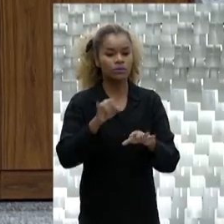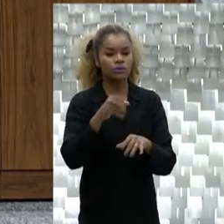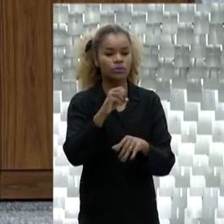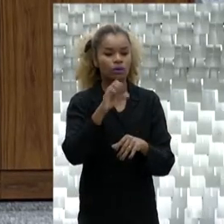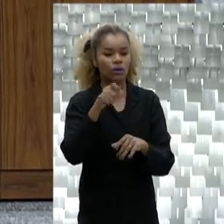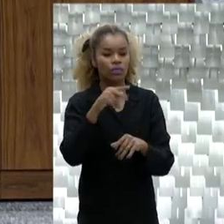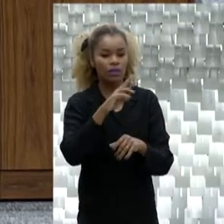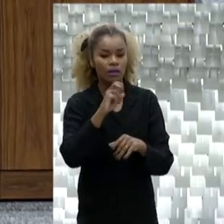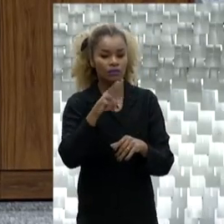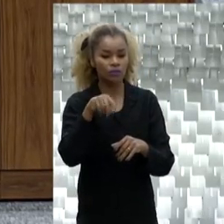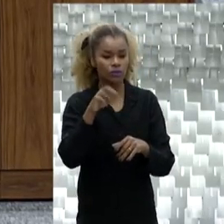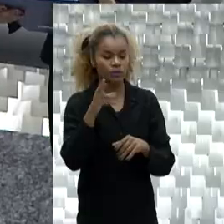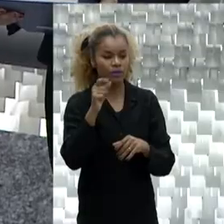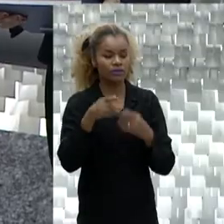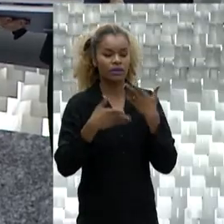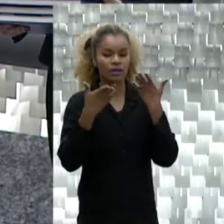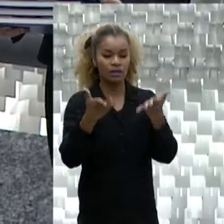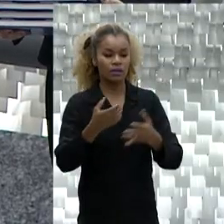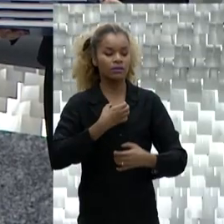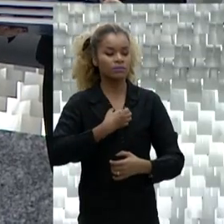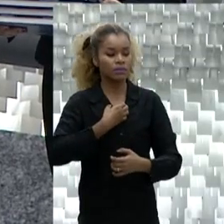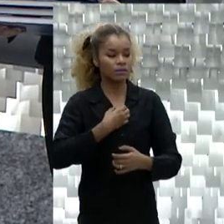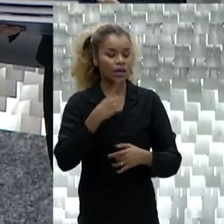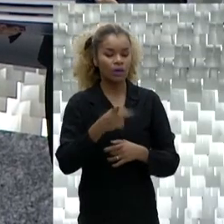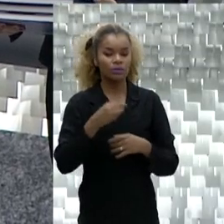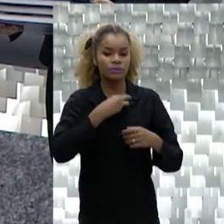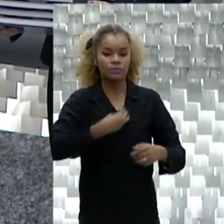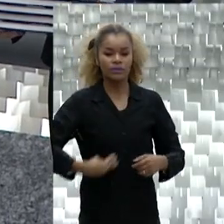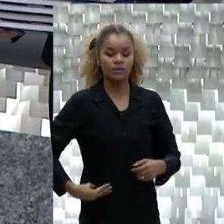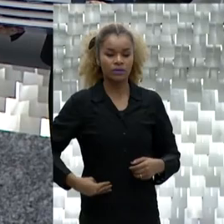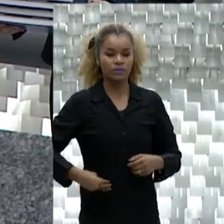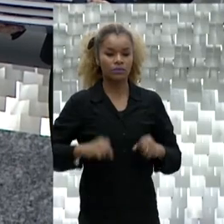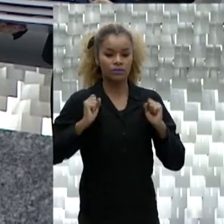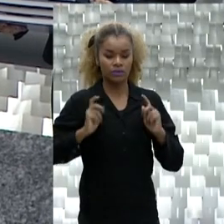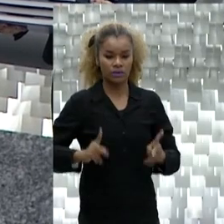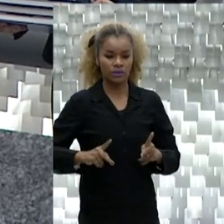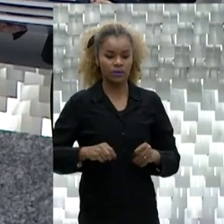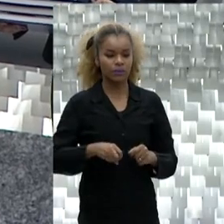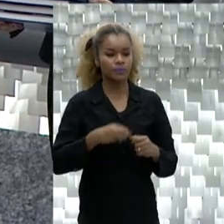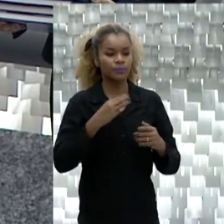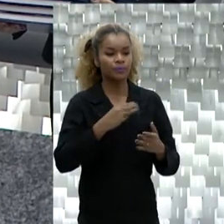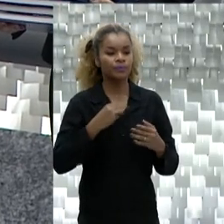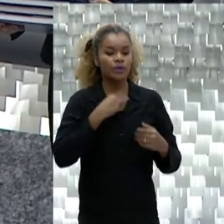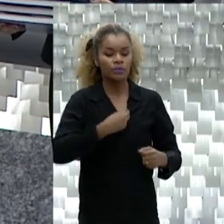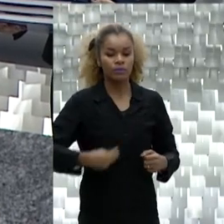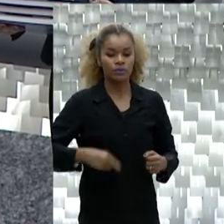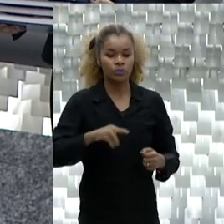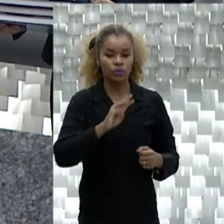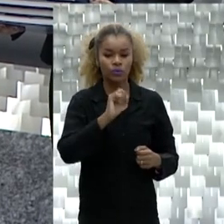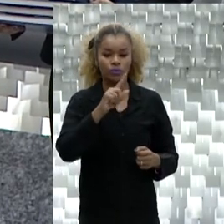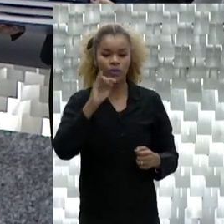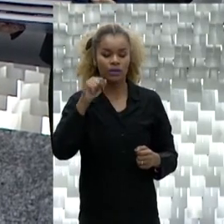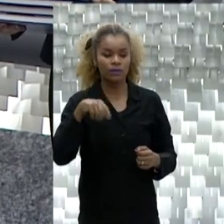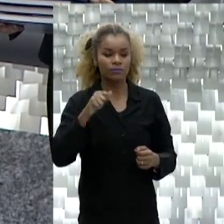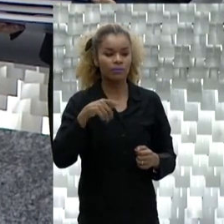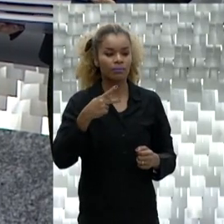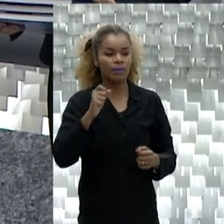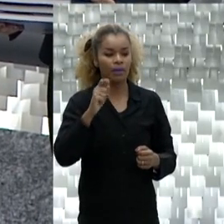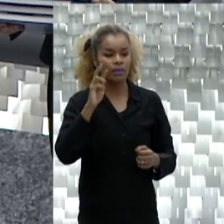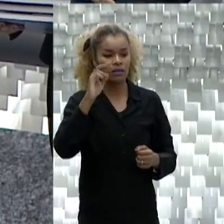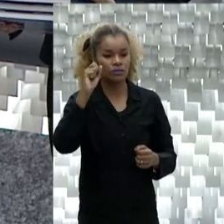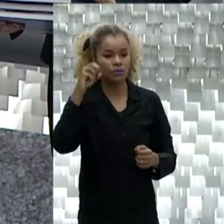STJ aos ministros aposentados, o ministro William Paterson e o ministro Cid